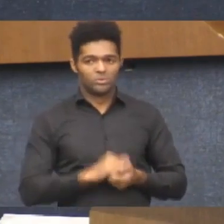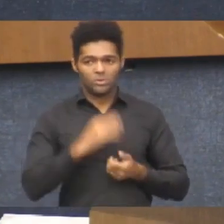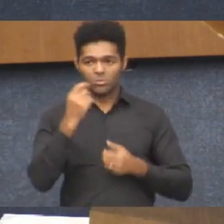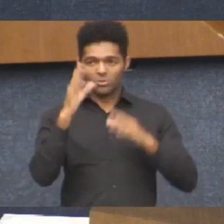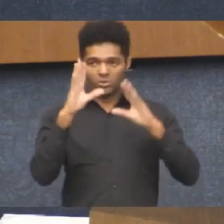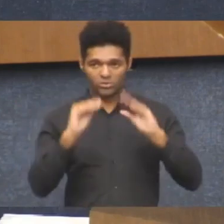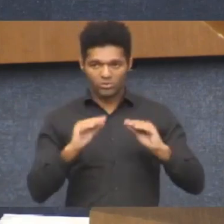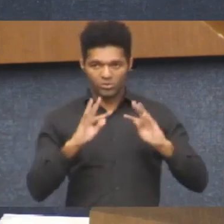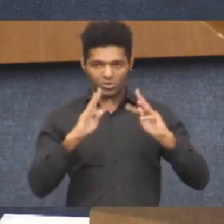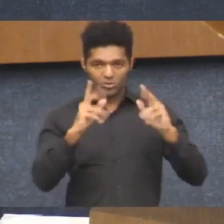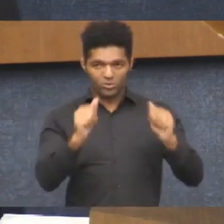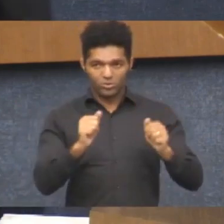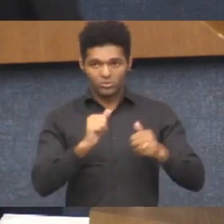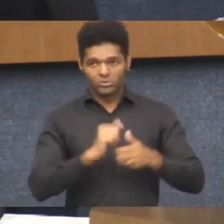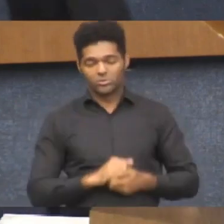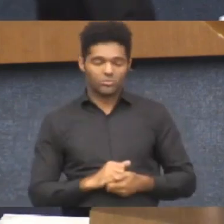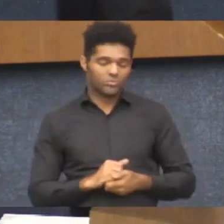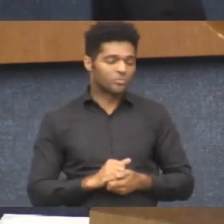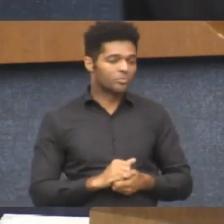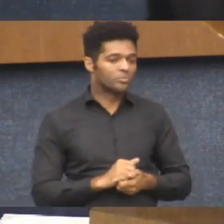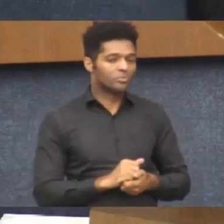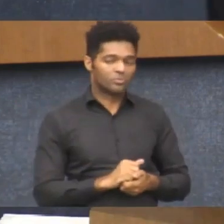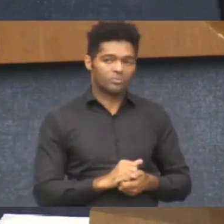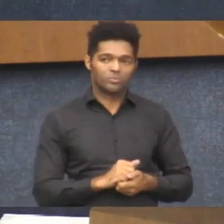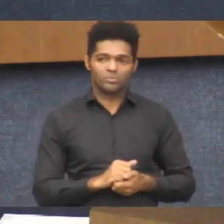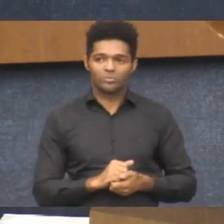Boa noite a todas e a todos.